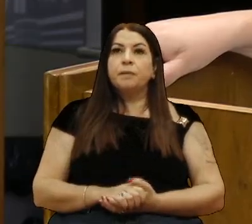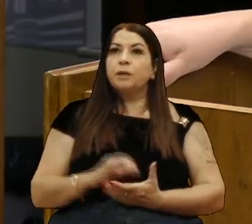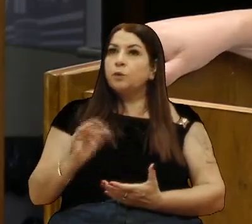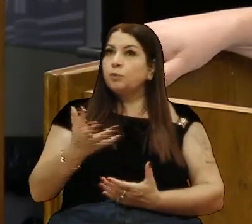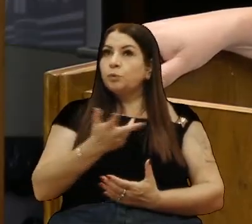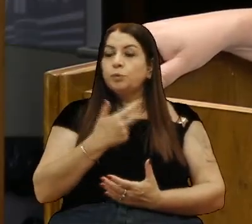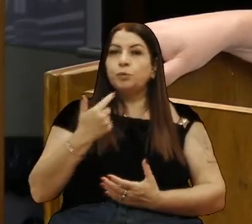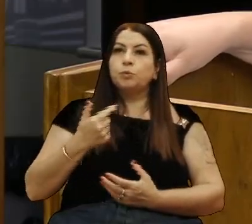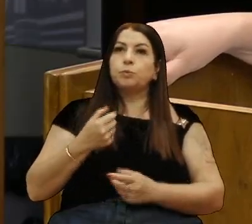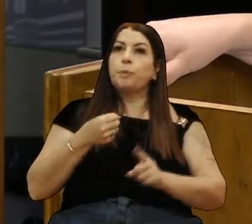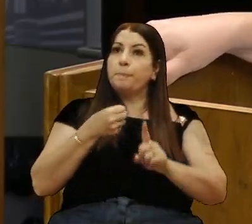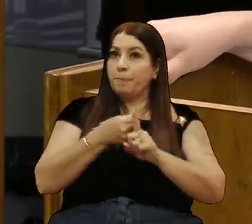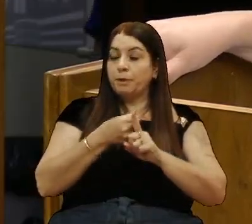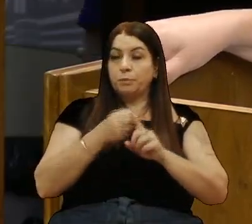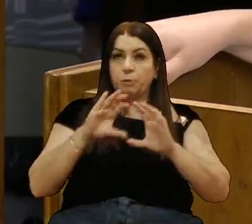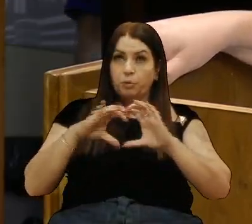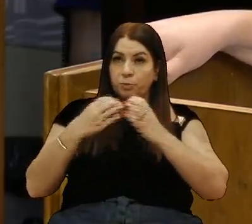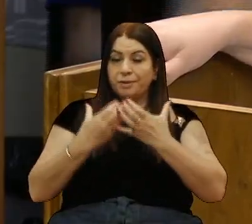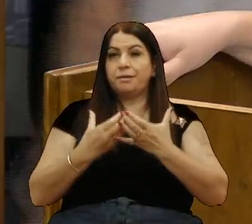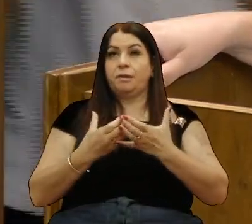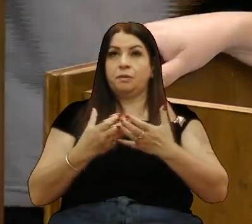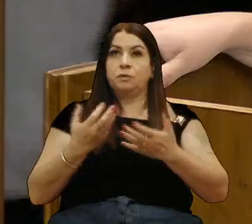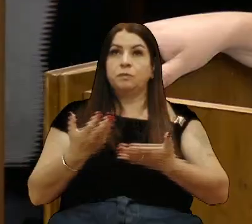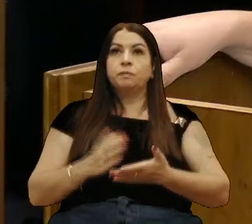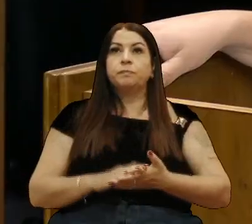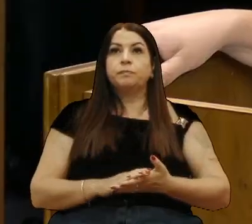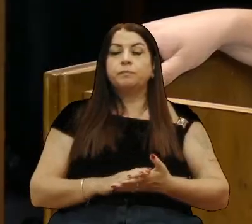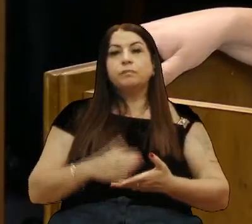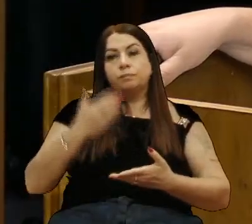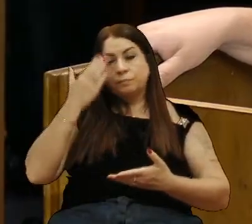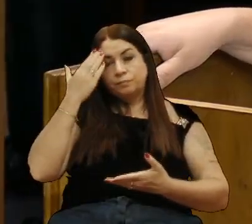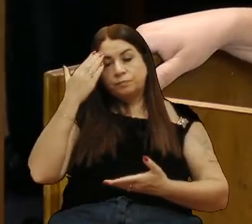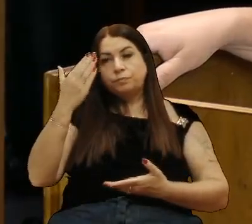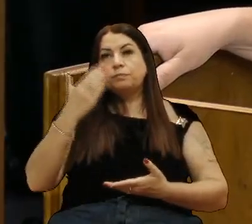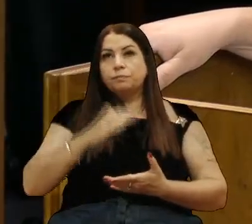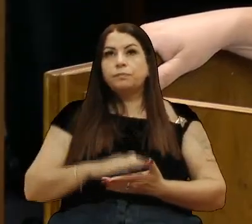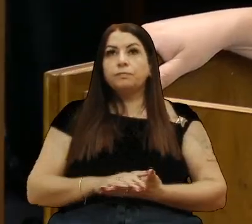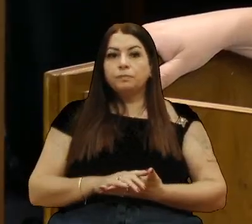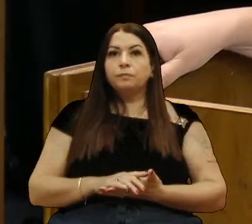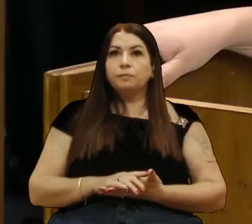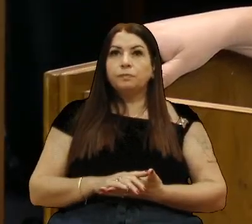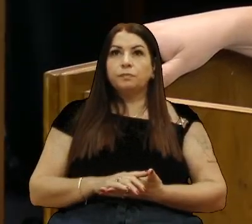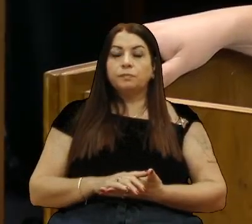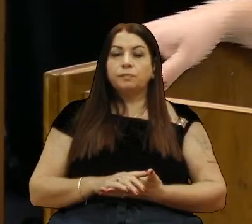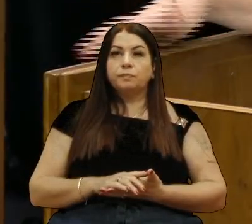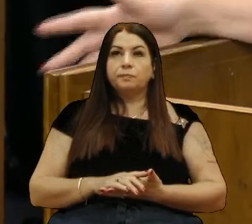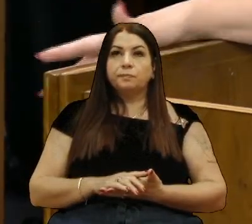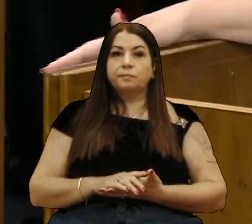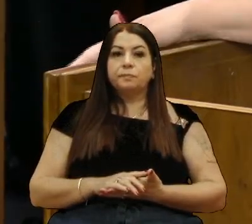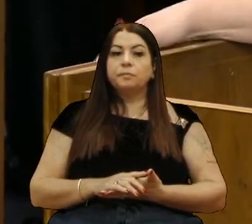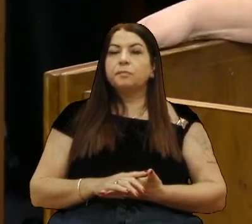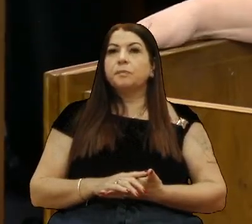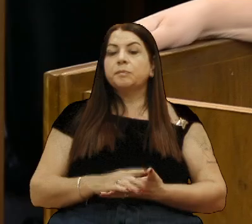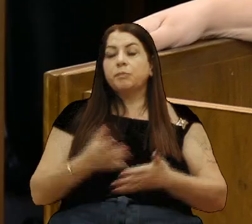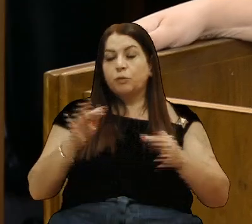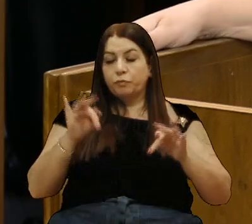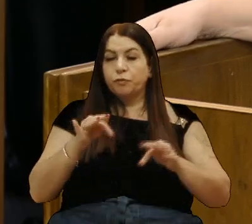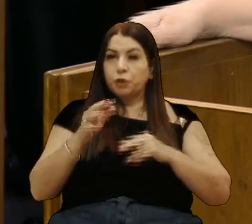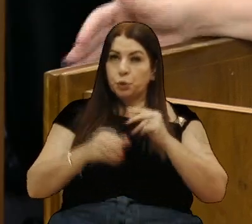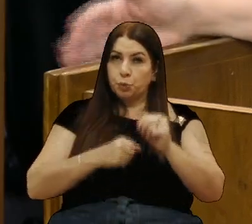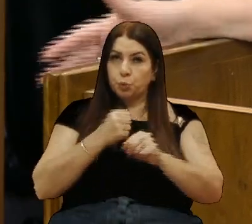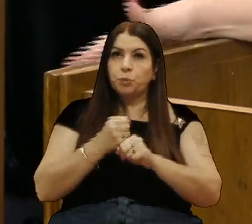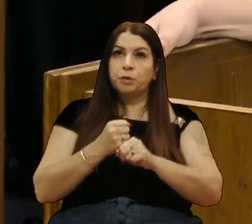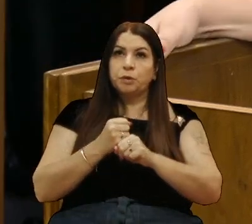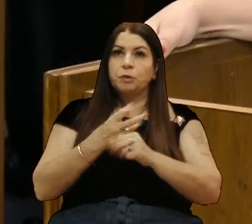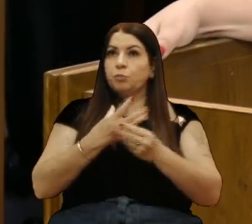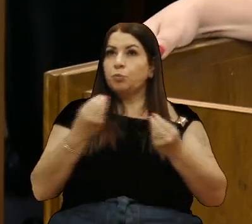eles com impacto para a comunidade. Então, agradecer, porque estamos findando o ano, mas